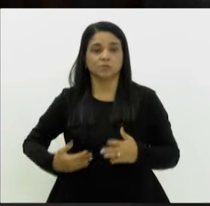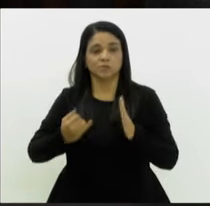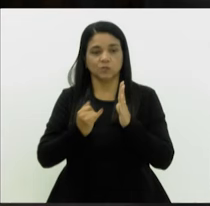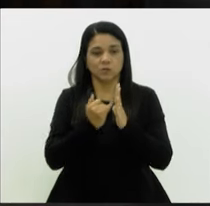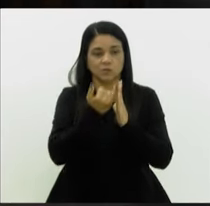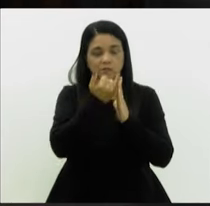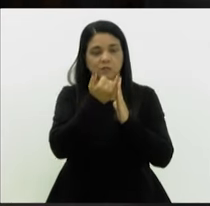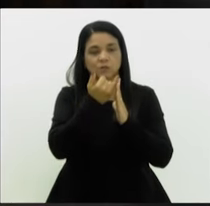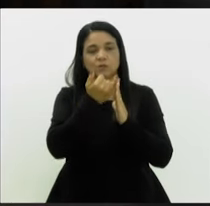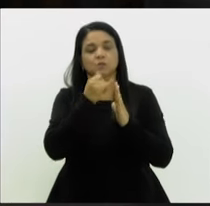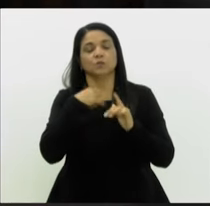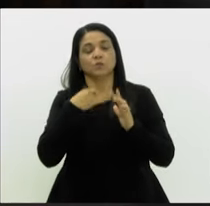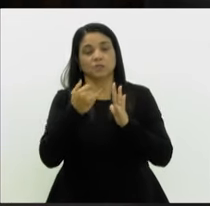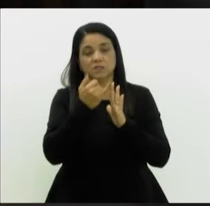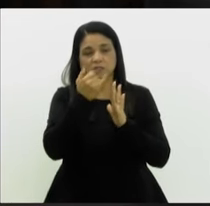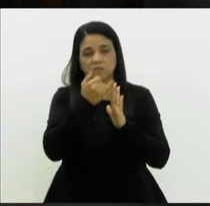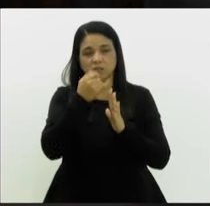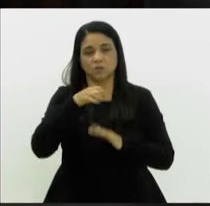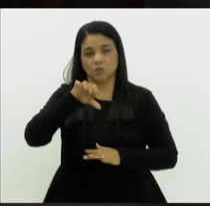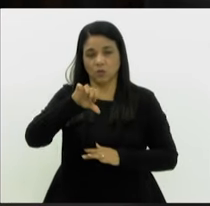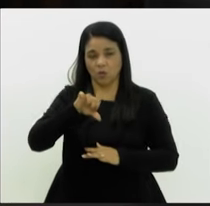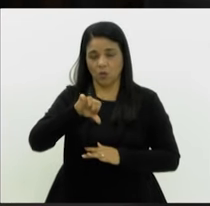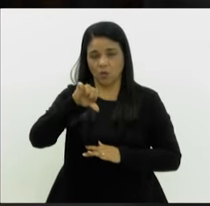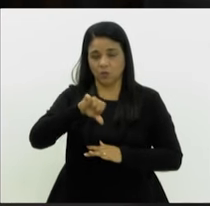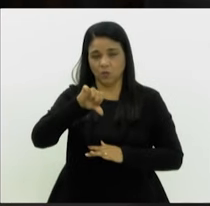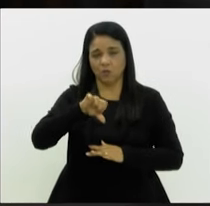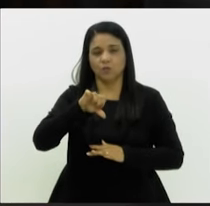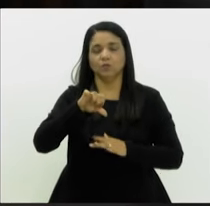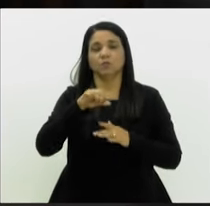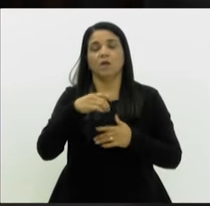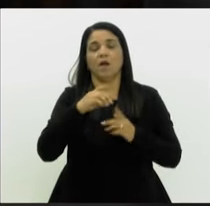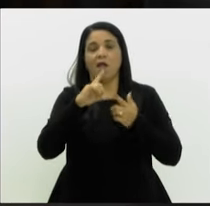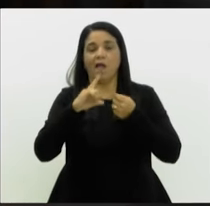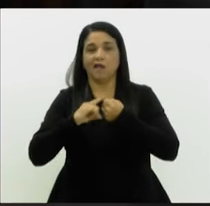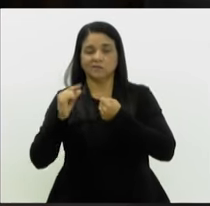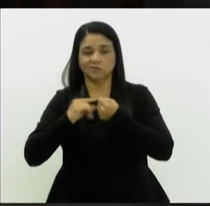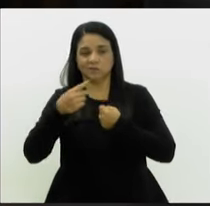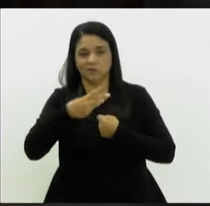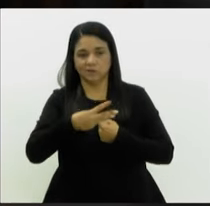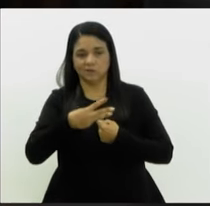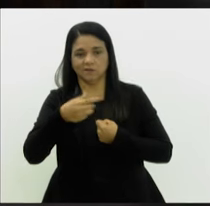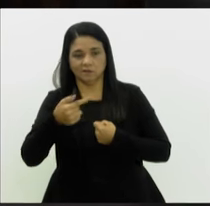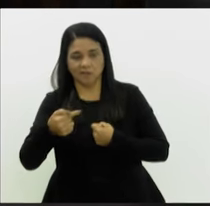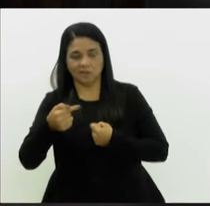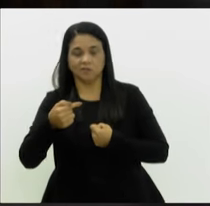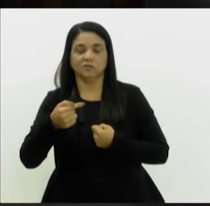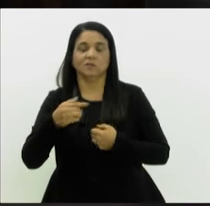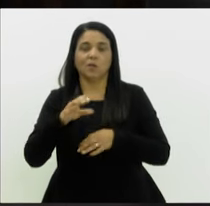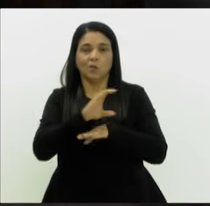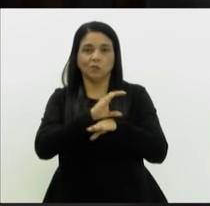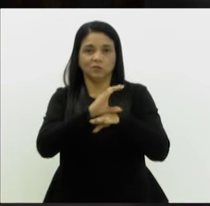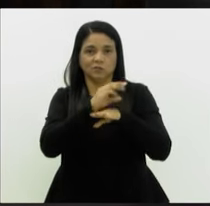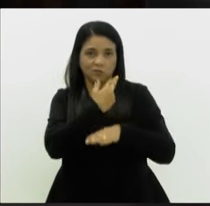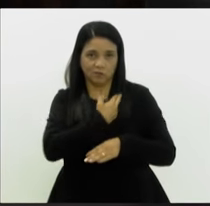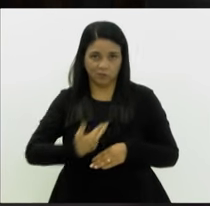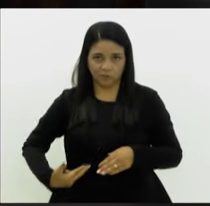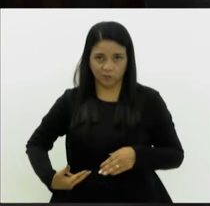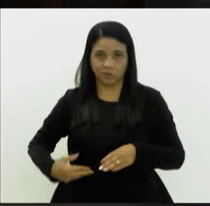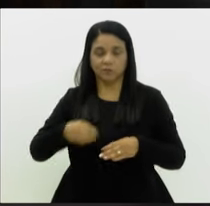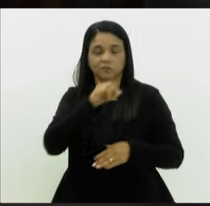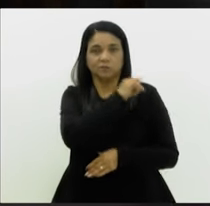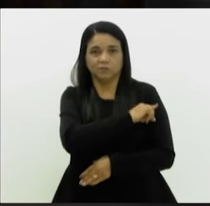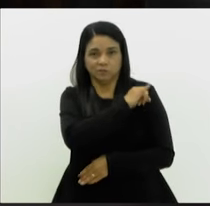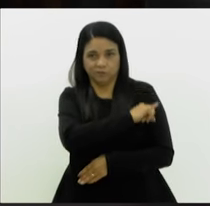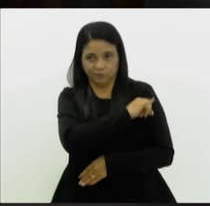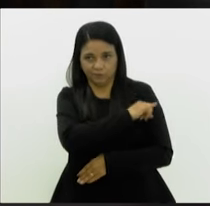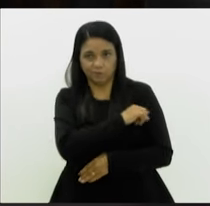do artigo 37 da Constituição da República, no âmbito do Estado do Rio de Janeiro, pendendo de